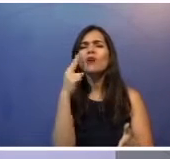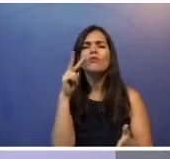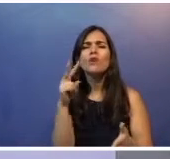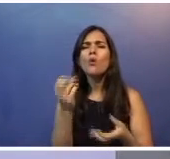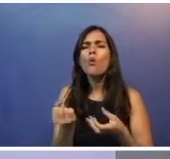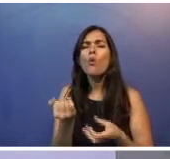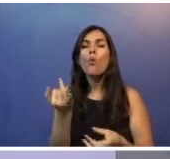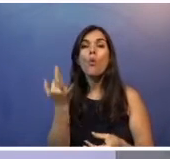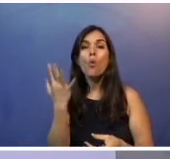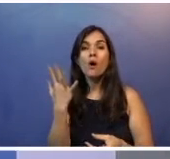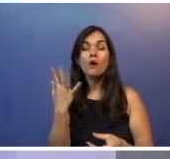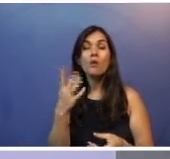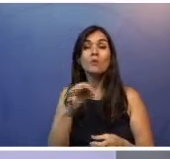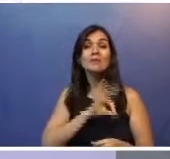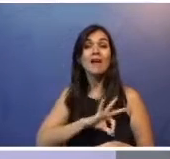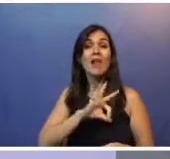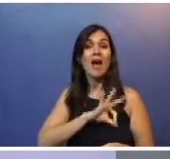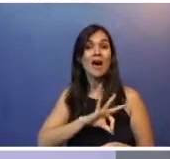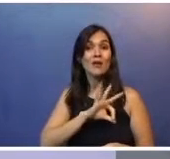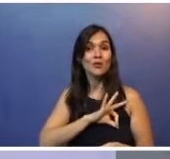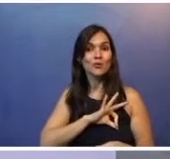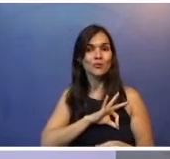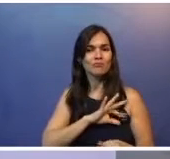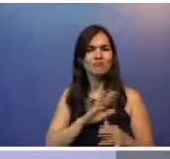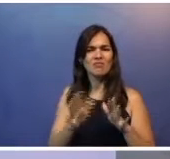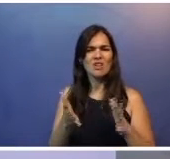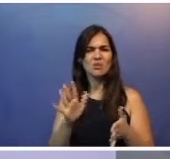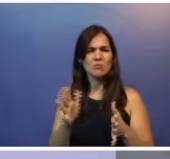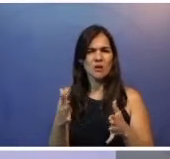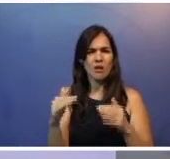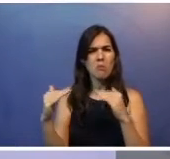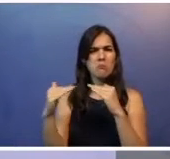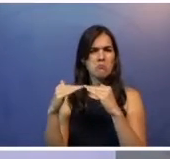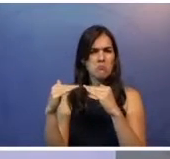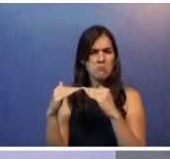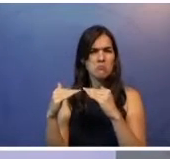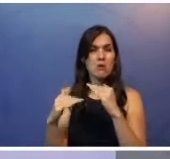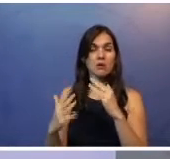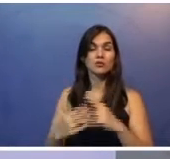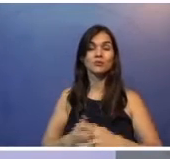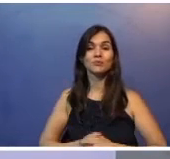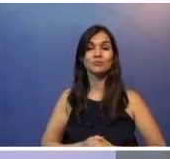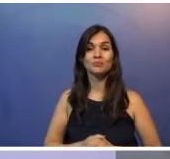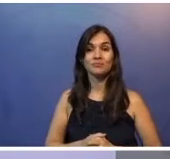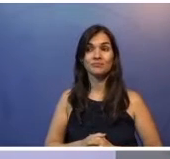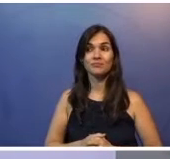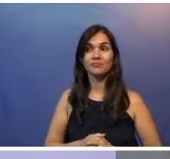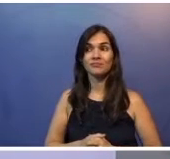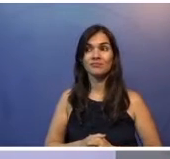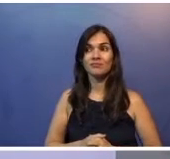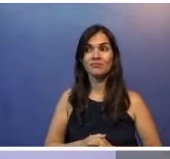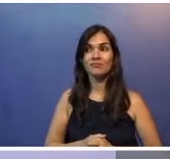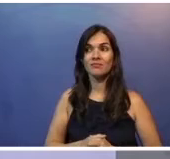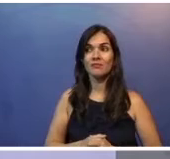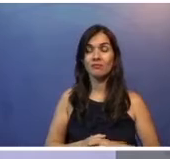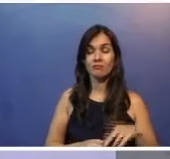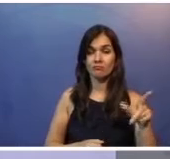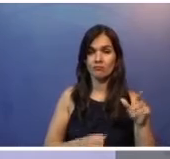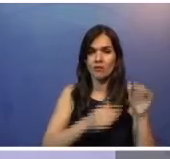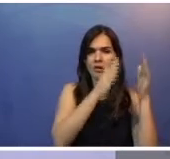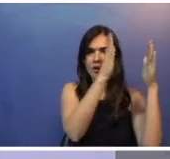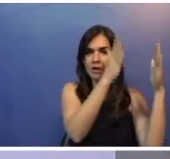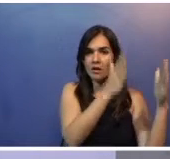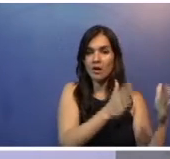dos empregados neste mês Ah então tá aqui o salário né